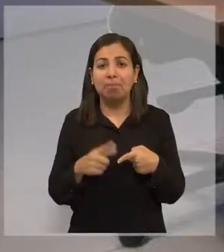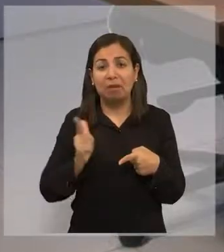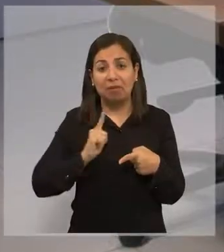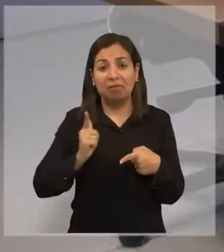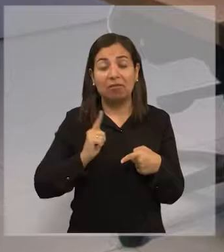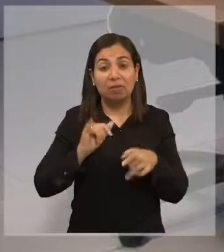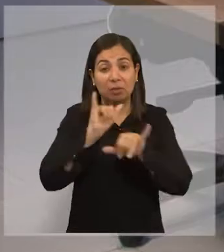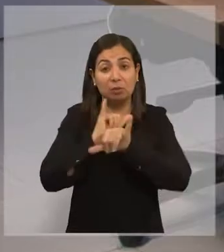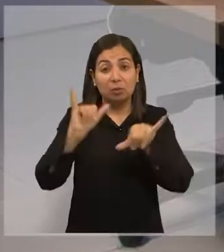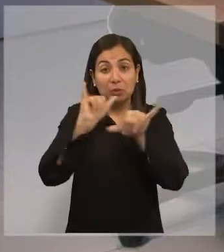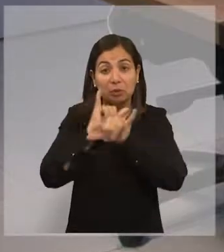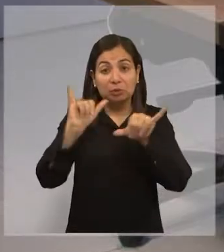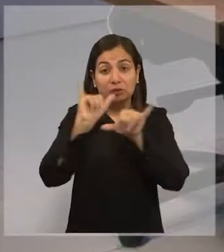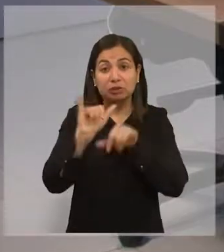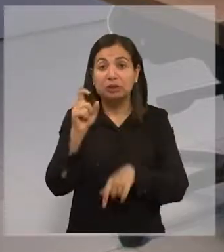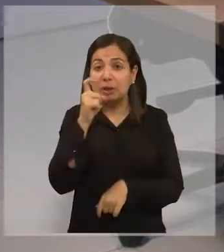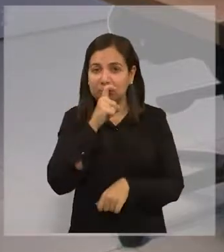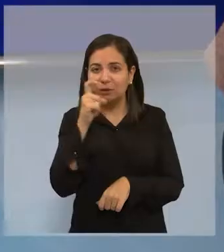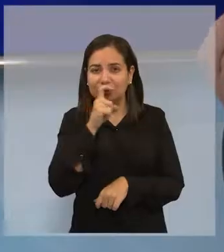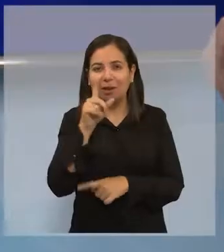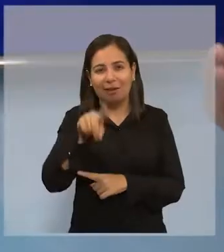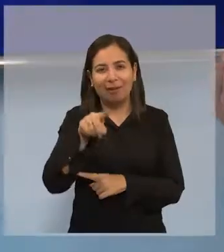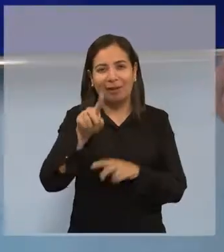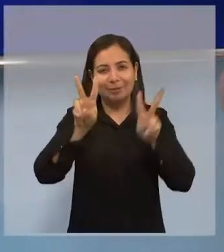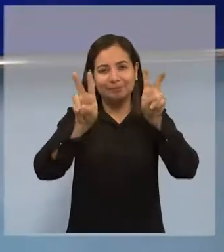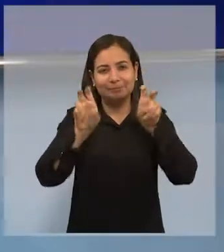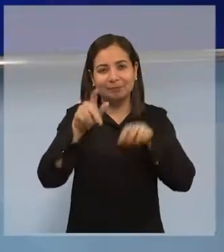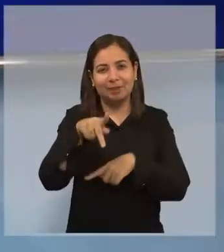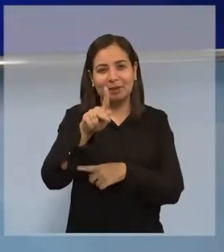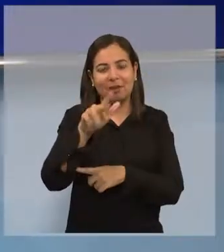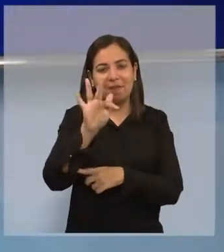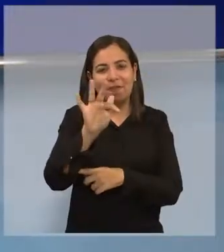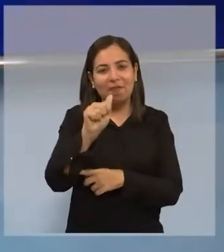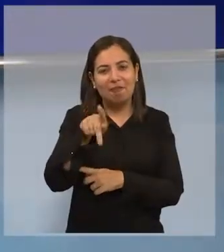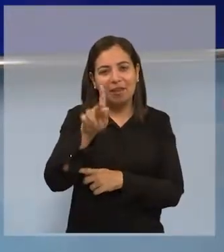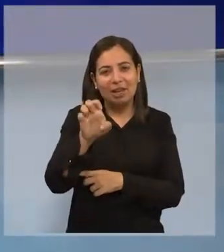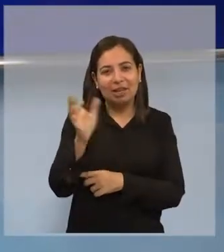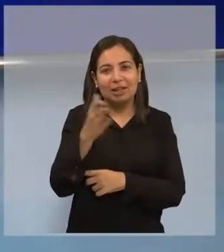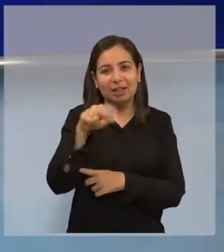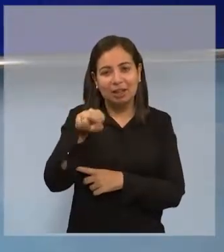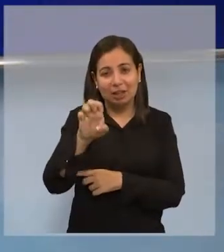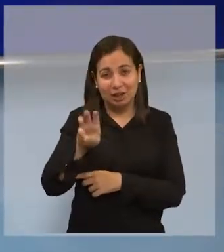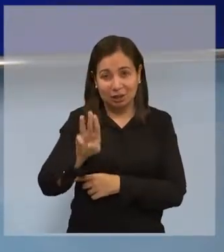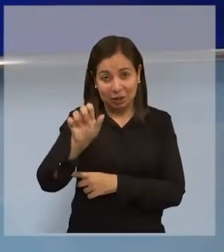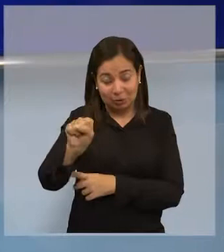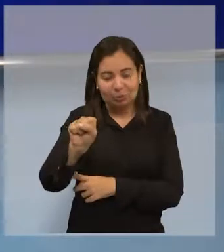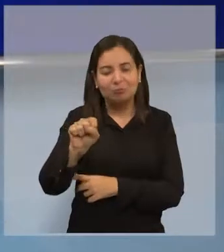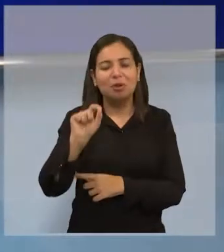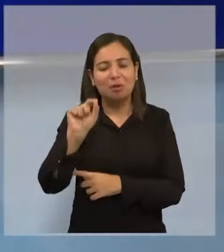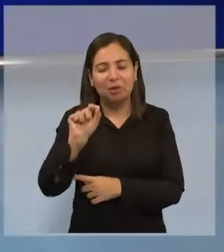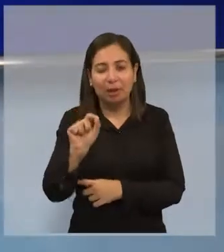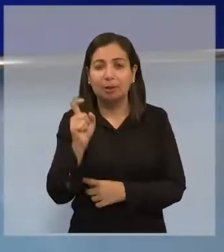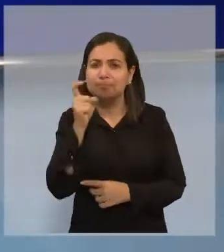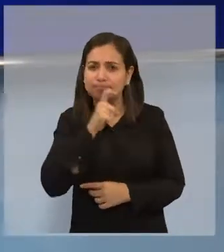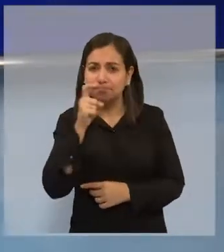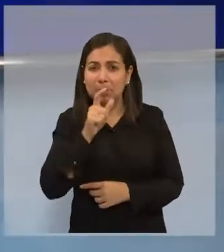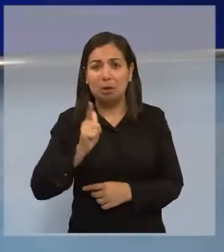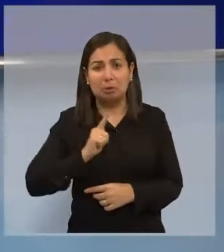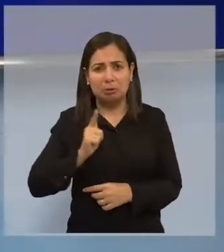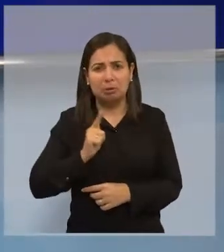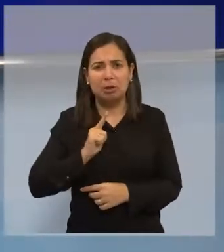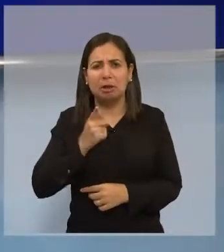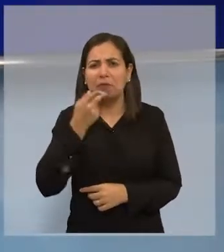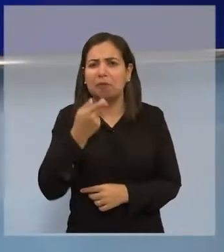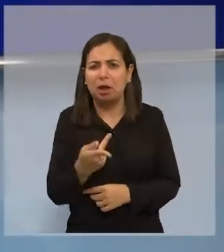um fake news no meio aí, para usar uma expressão mais leve. Na verdade, existe uma mentira entre um suposto